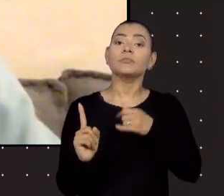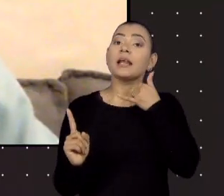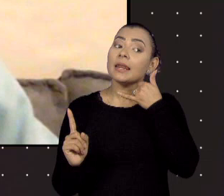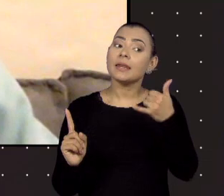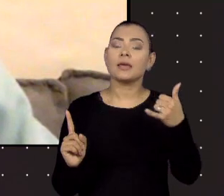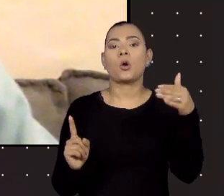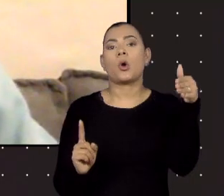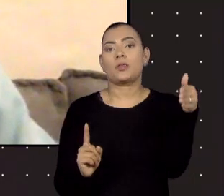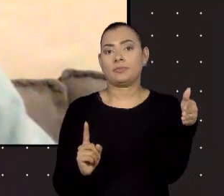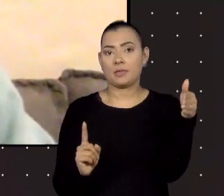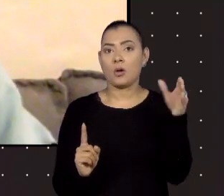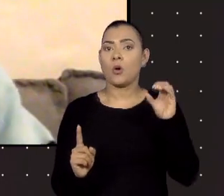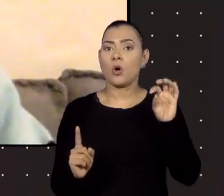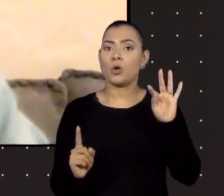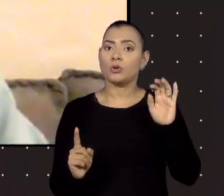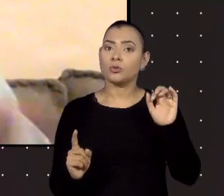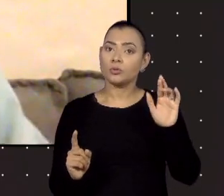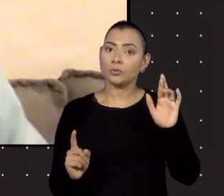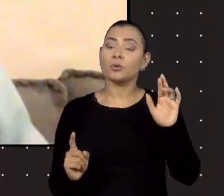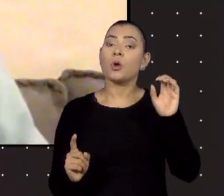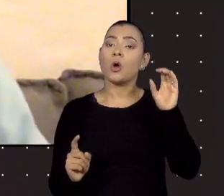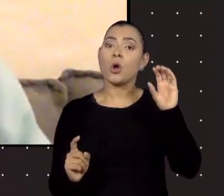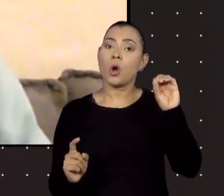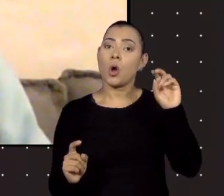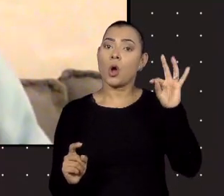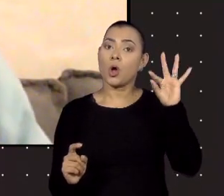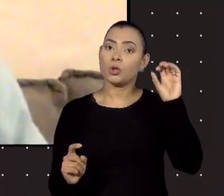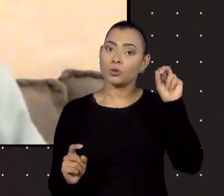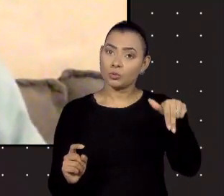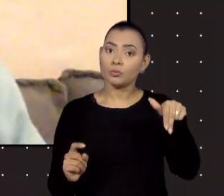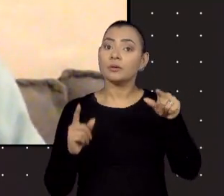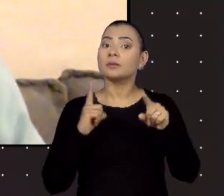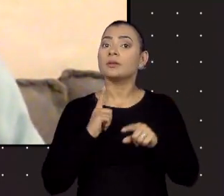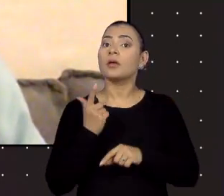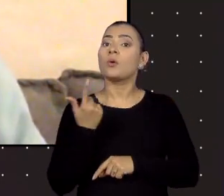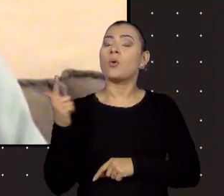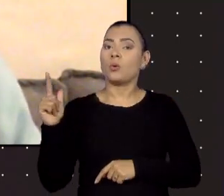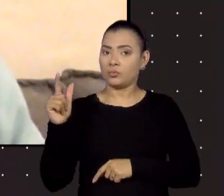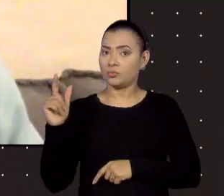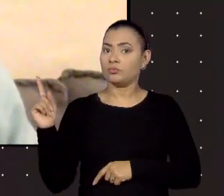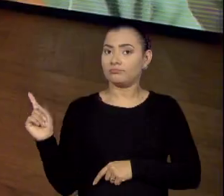Otton, Dorian, porque tem lá um Eisenhower.